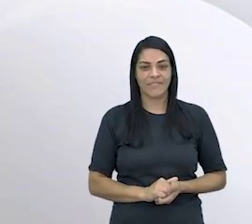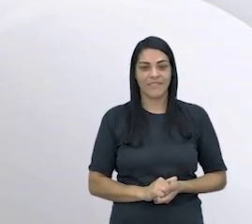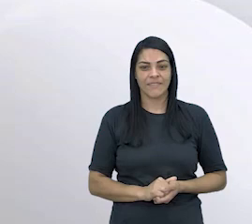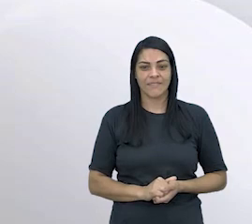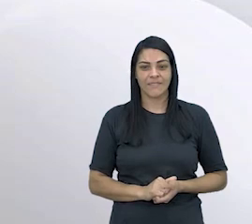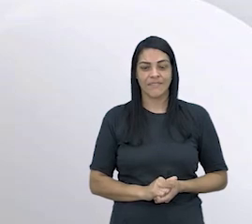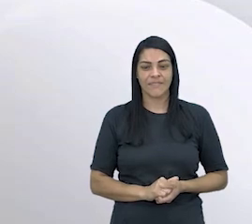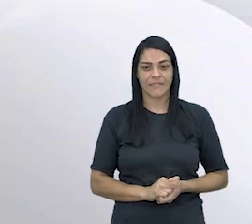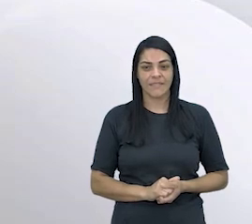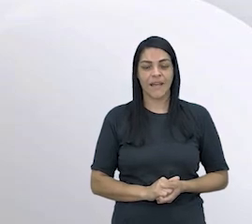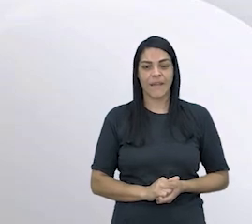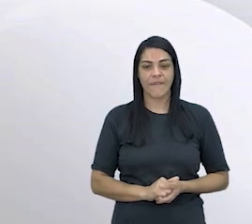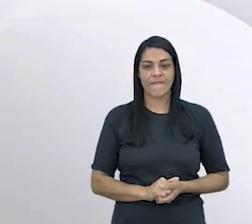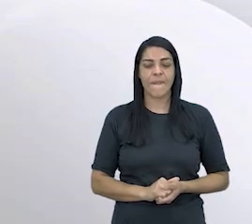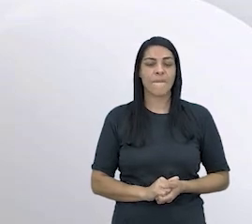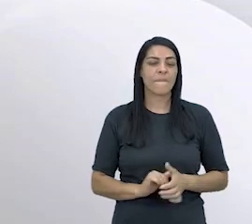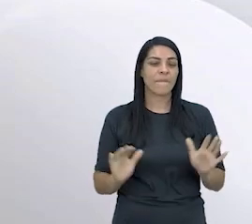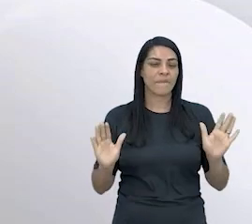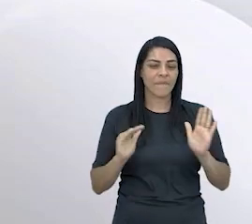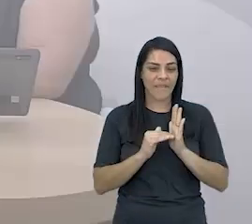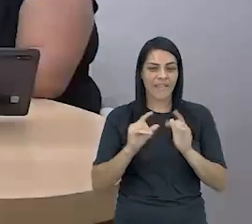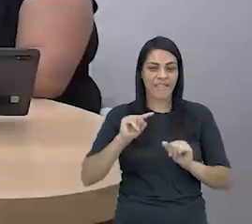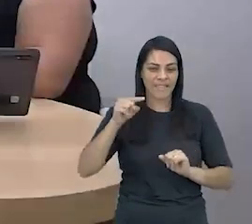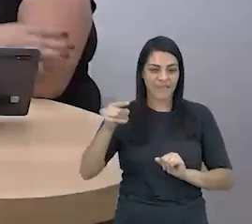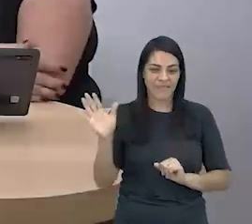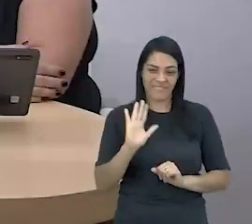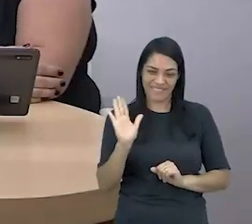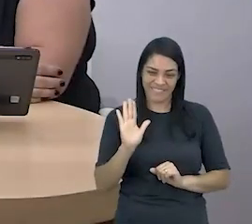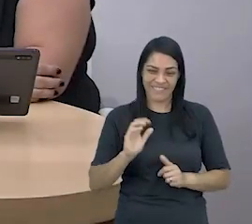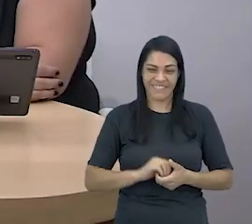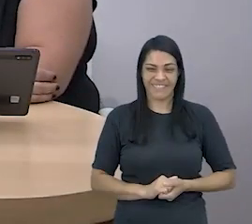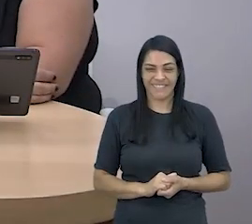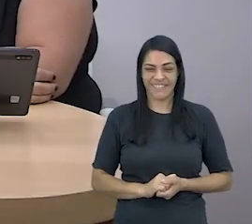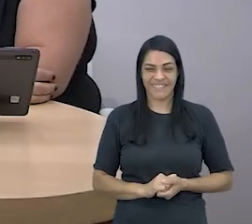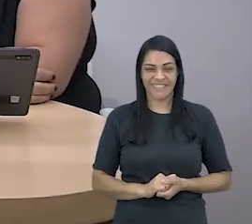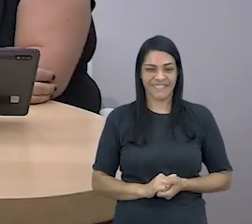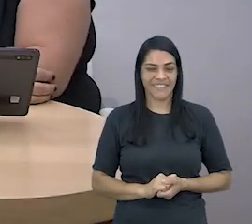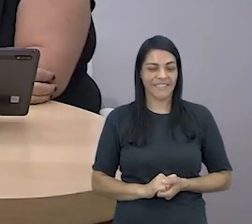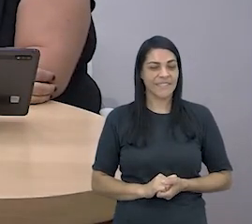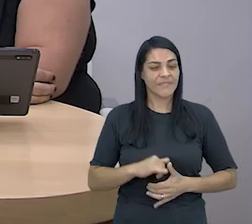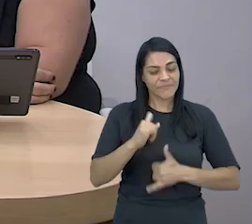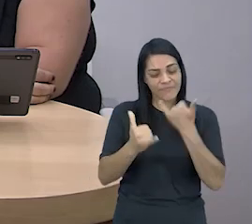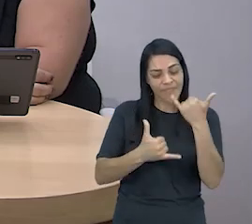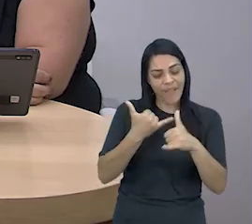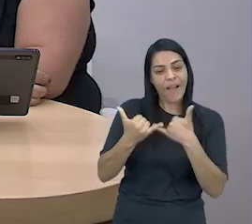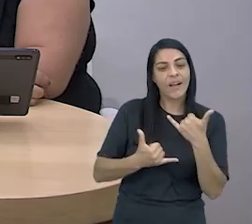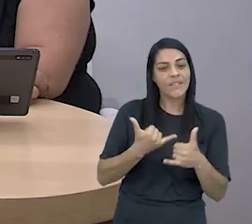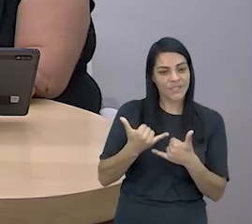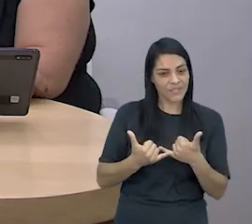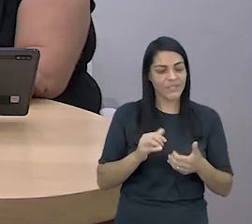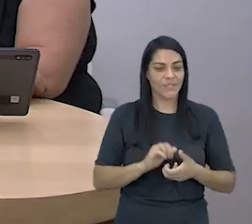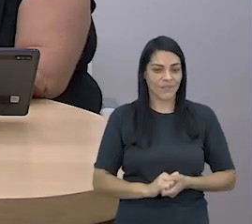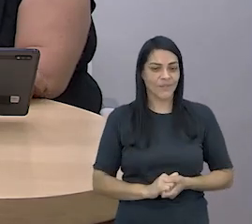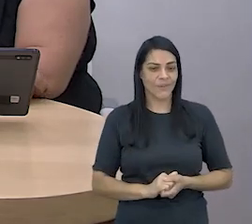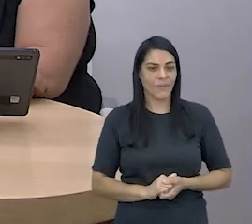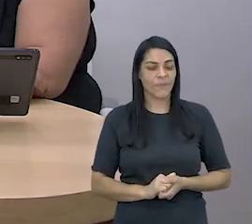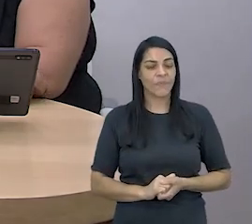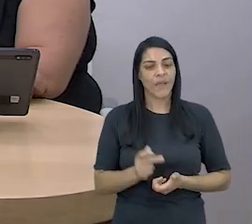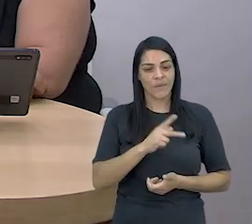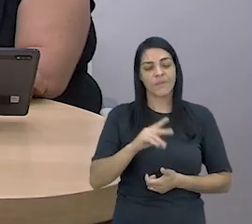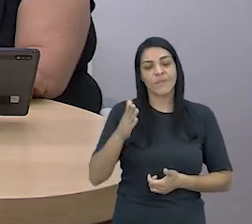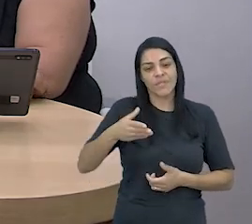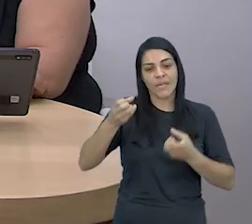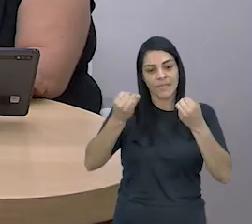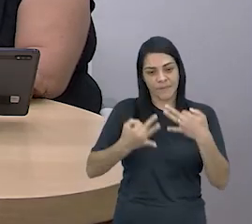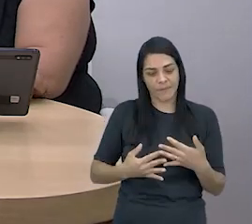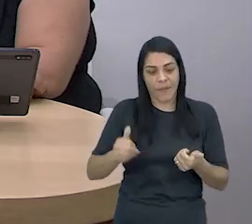então... bom? Então até mais tarde aí, pessoal. E esse jogo, então, como né, a Débora ali já falou,